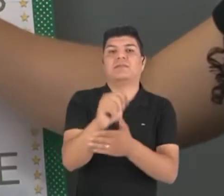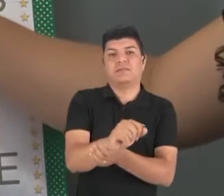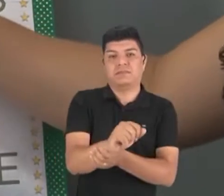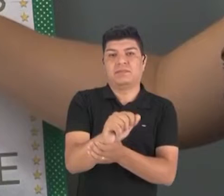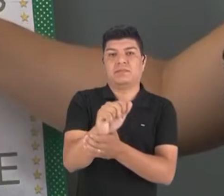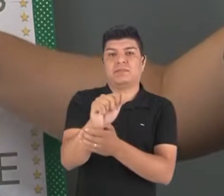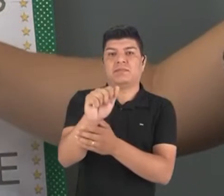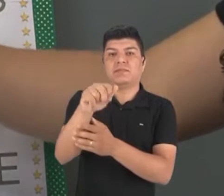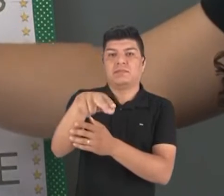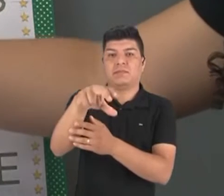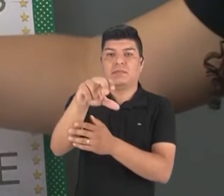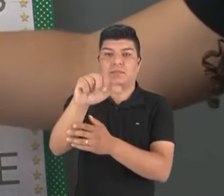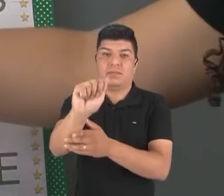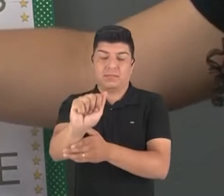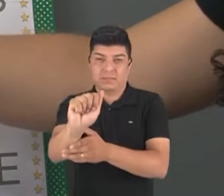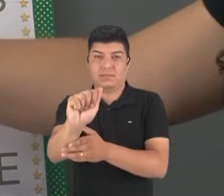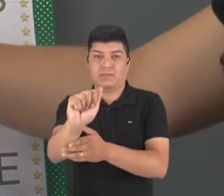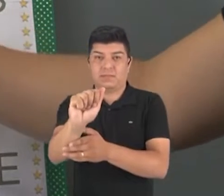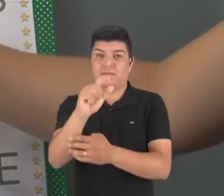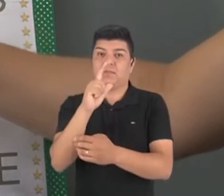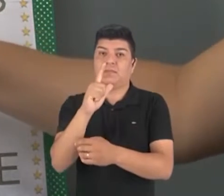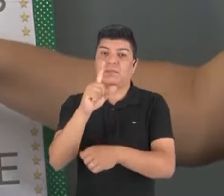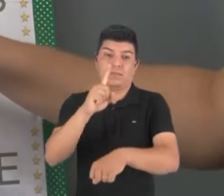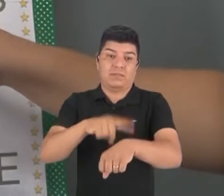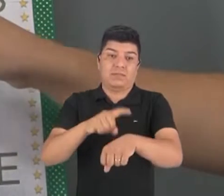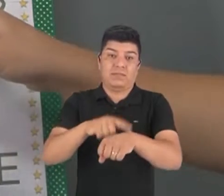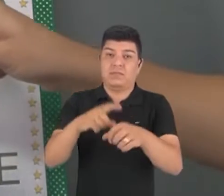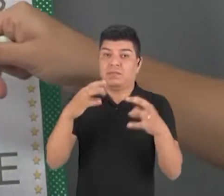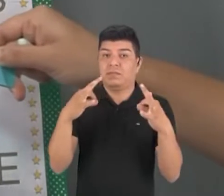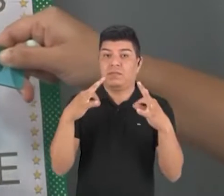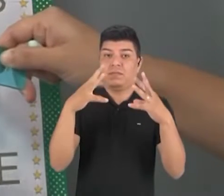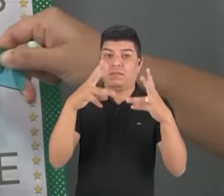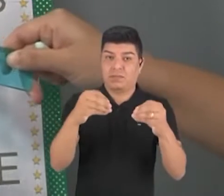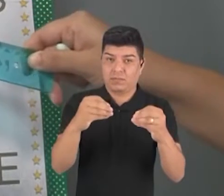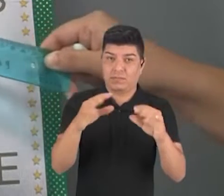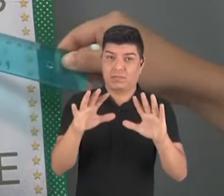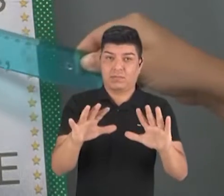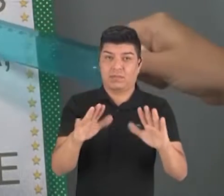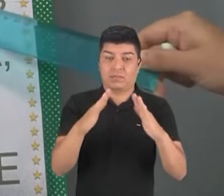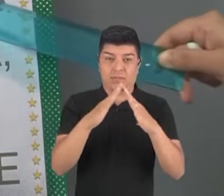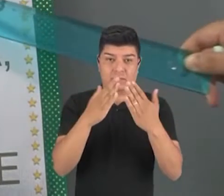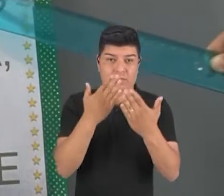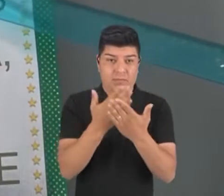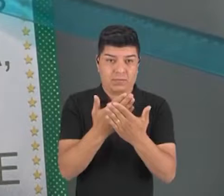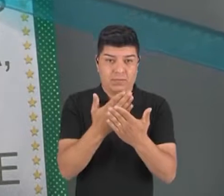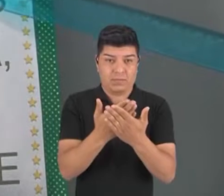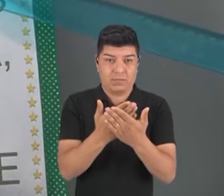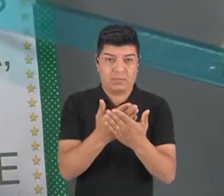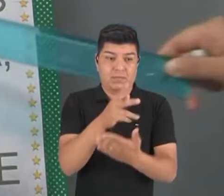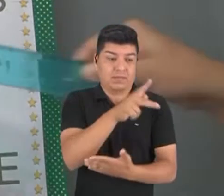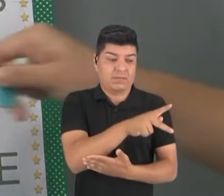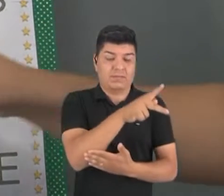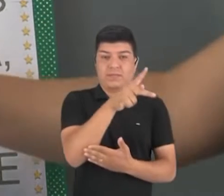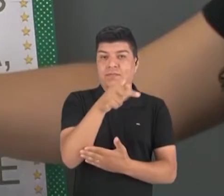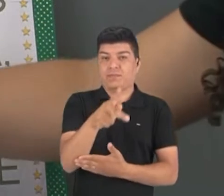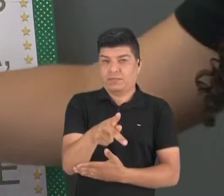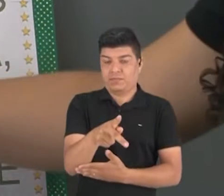todo na escola a professora